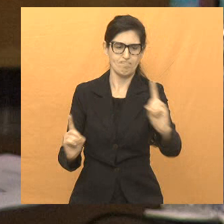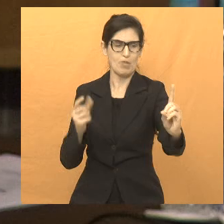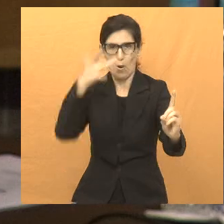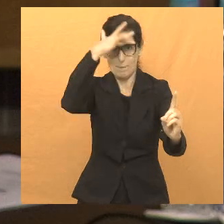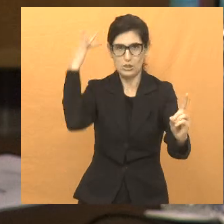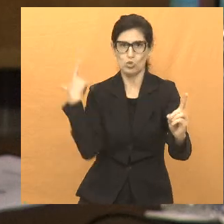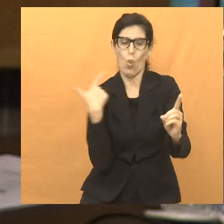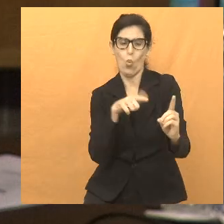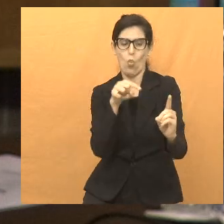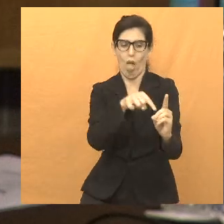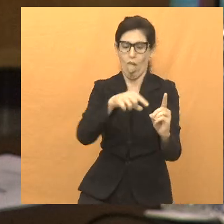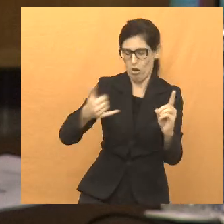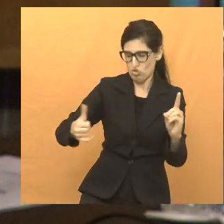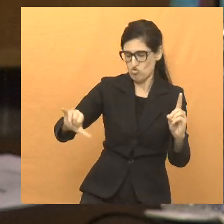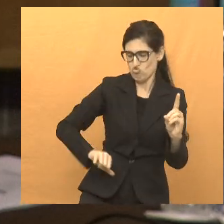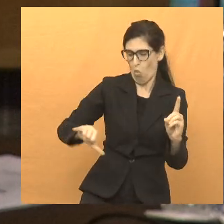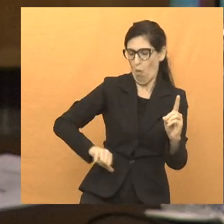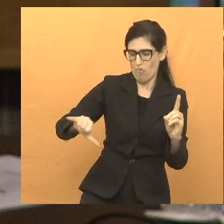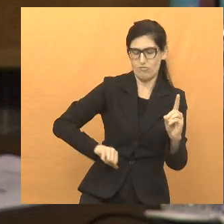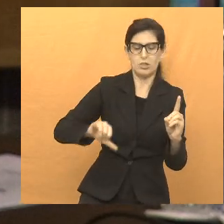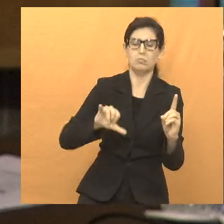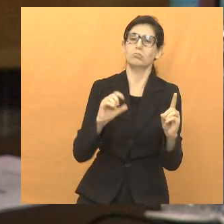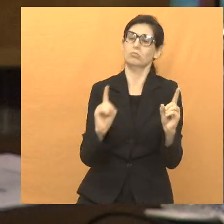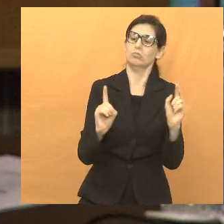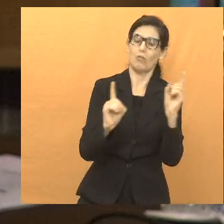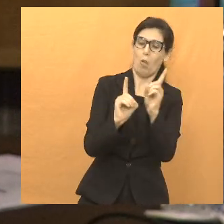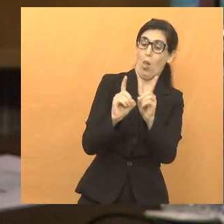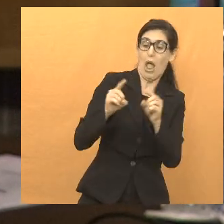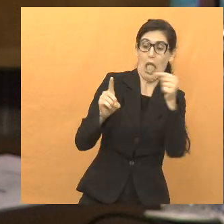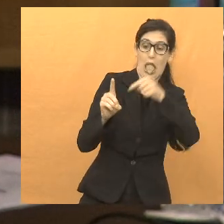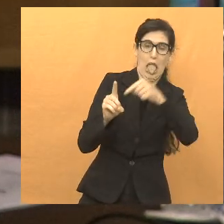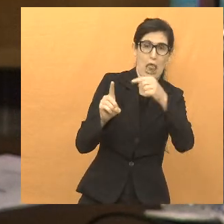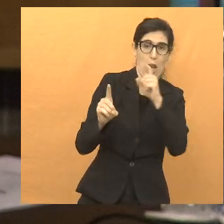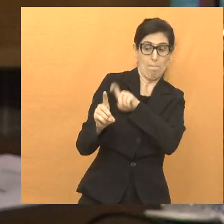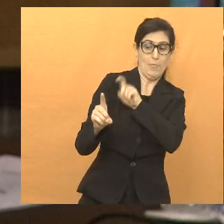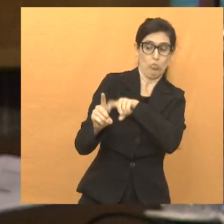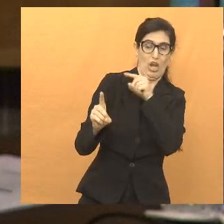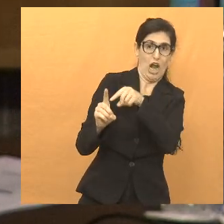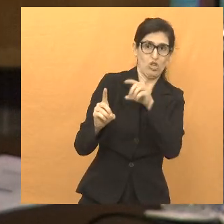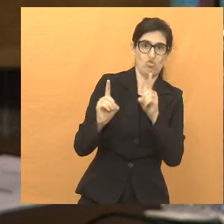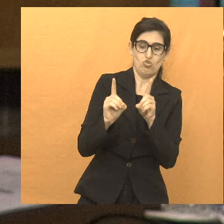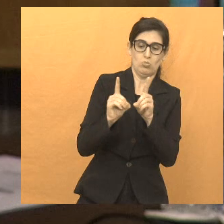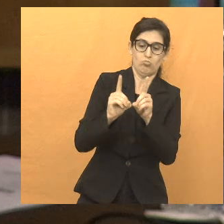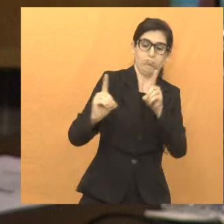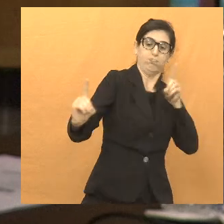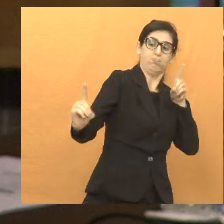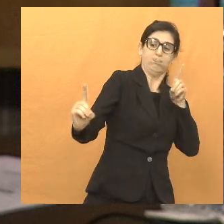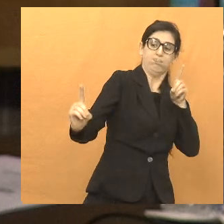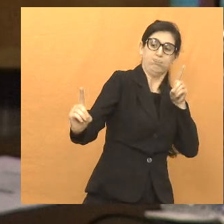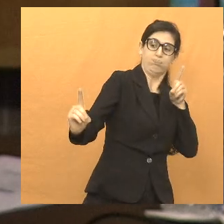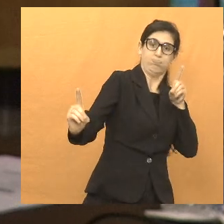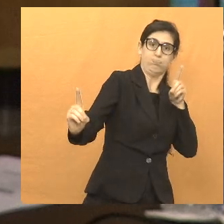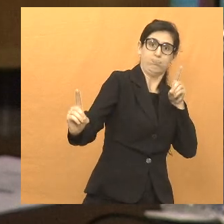que fazem o acolhimento dessa vítima e vão realizar todas as orientações